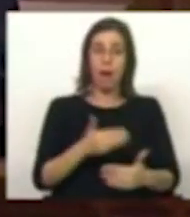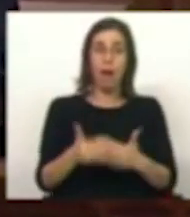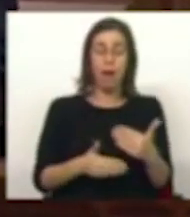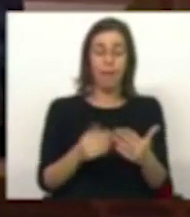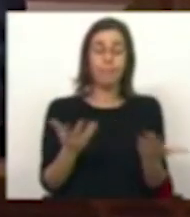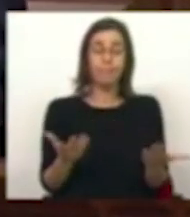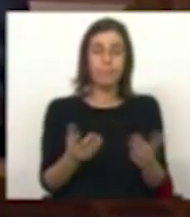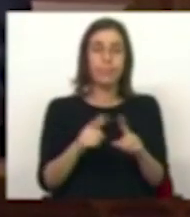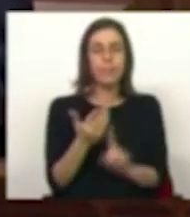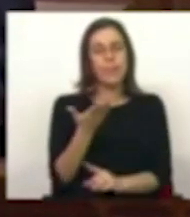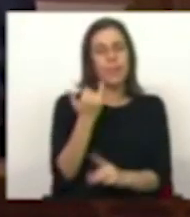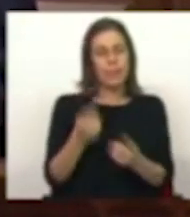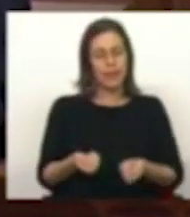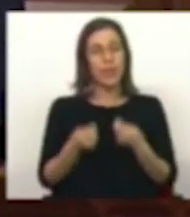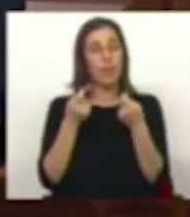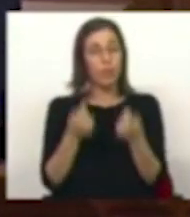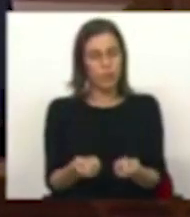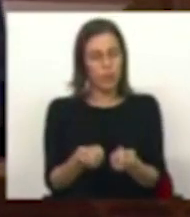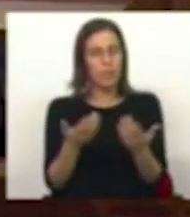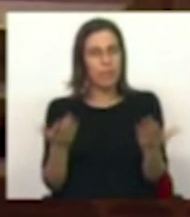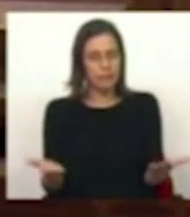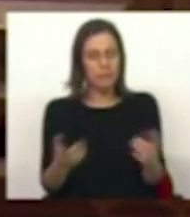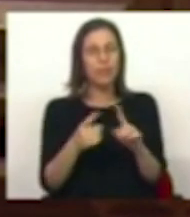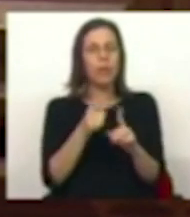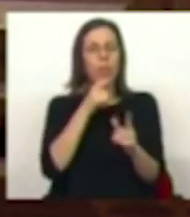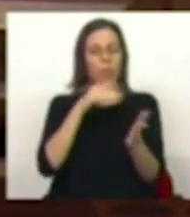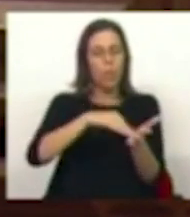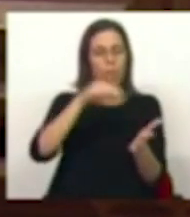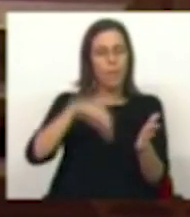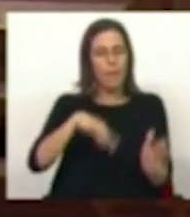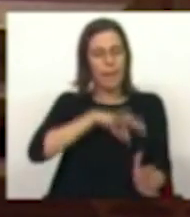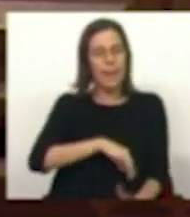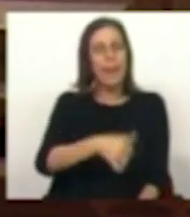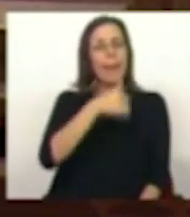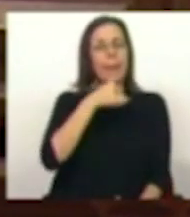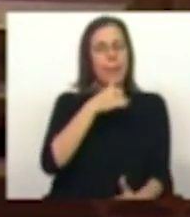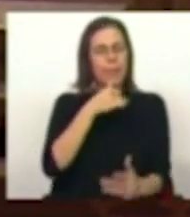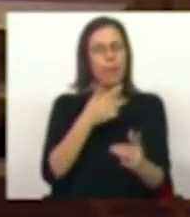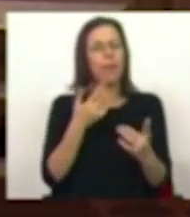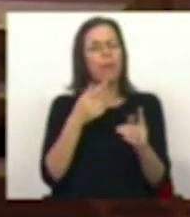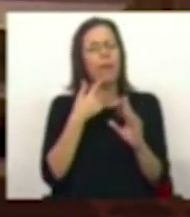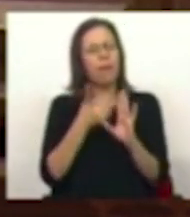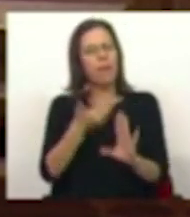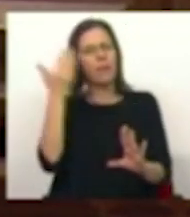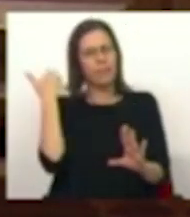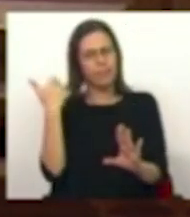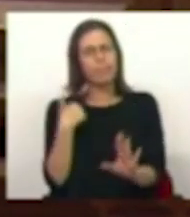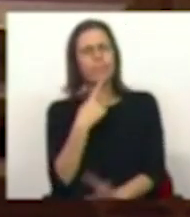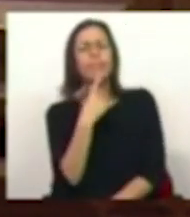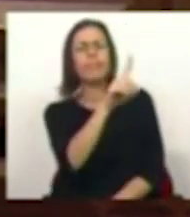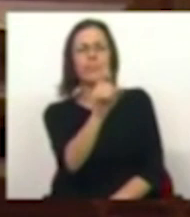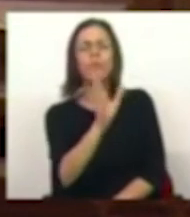em resultado do insuficiente investimento, nomeadamente para a contratação de profissionais. Há muito que vimos colocando esta preocupação.